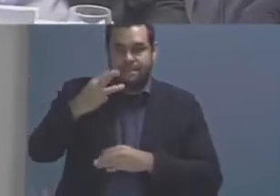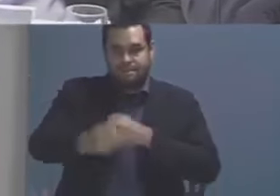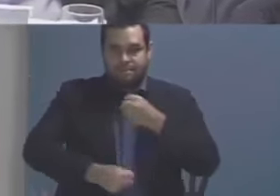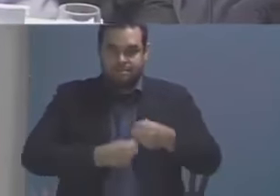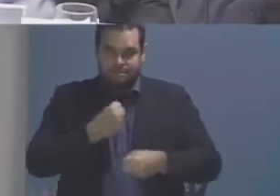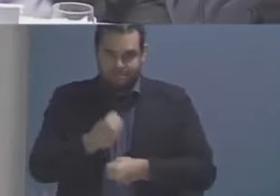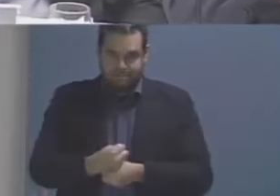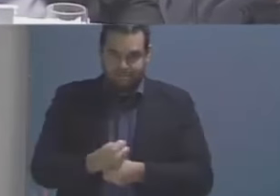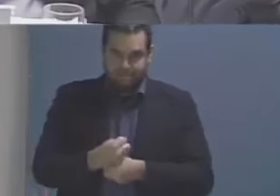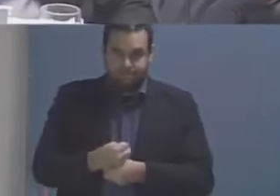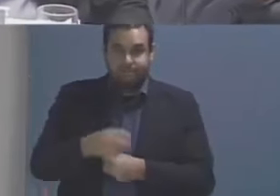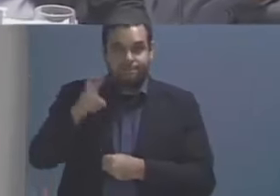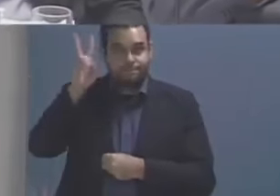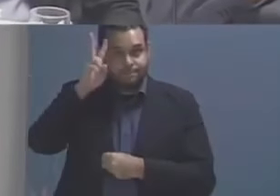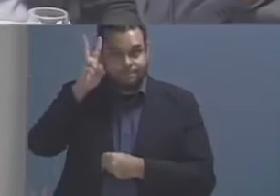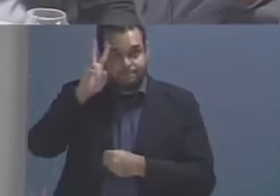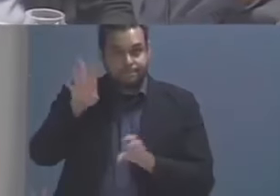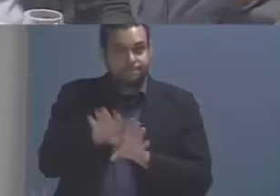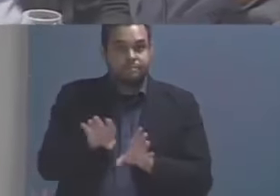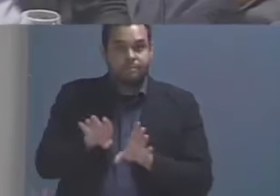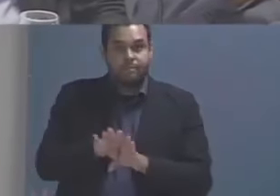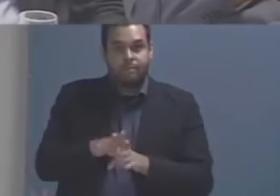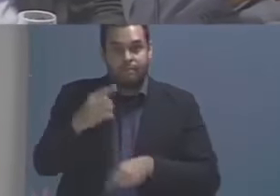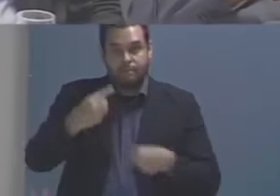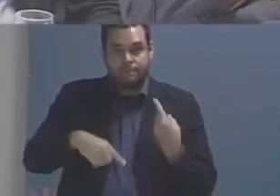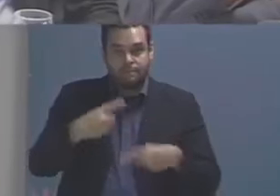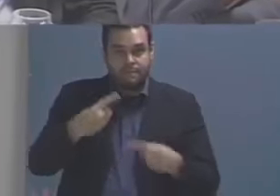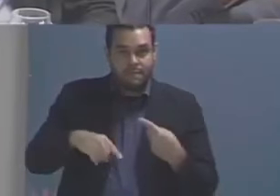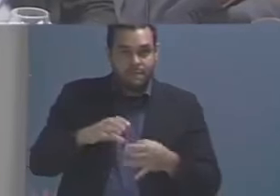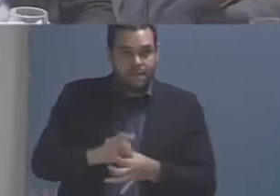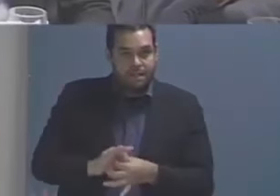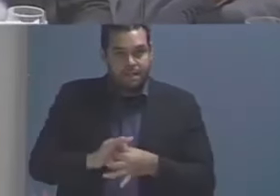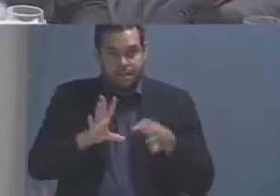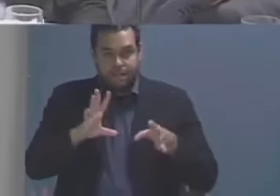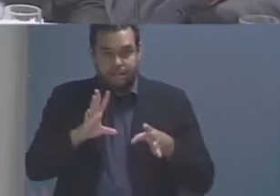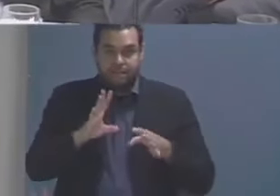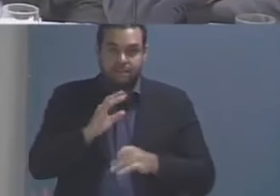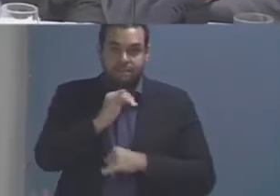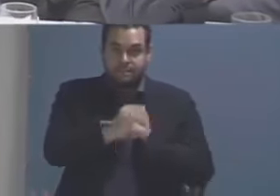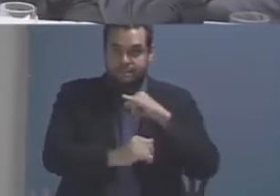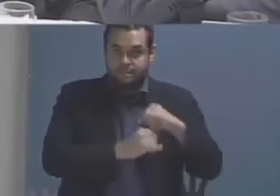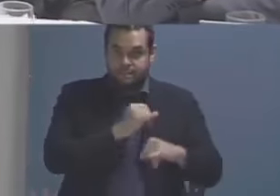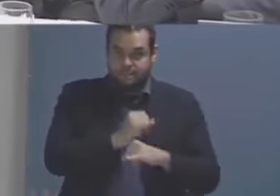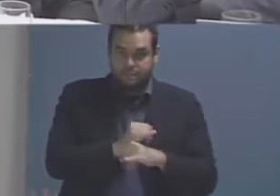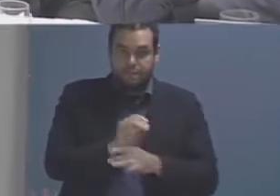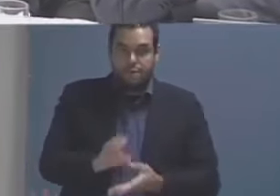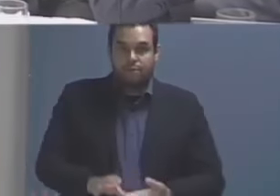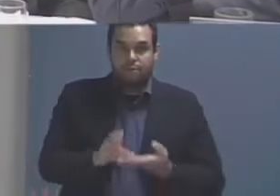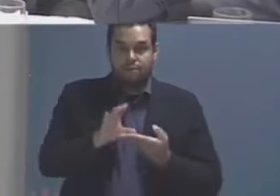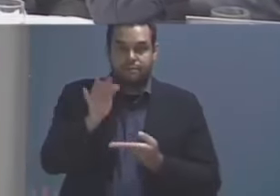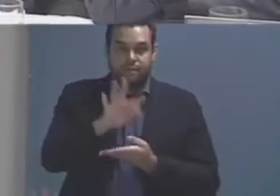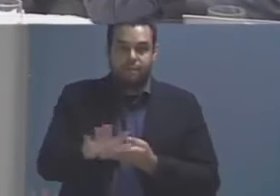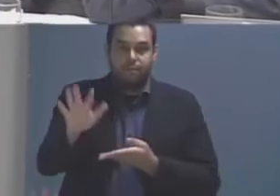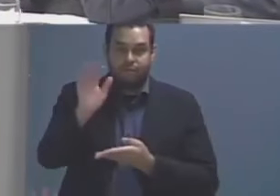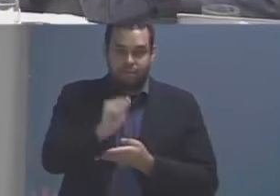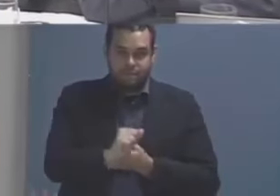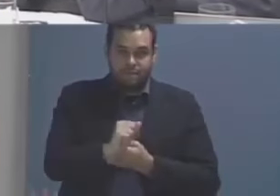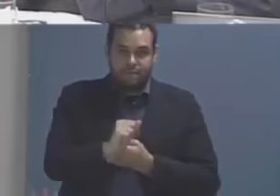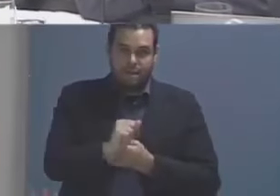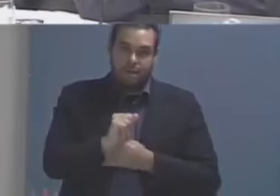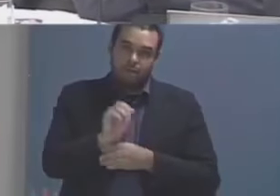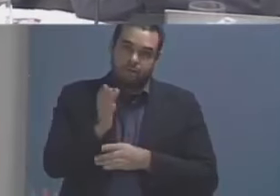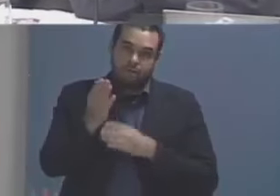3 anos. Lembramos ainda que esse debate ficará disponível no canal do Conselho Federal de Psicologia no YouTube até